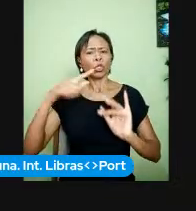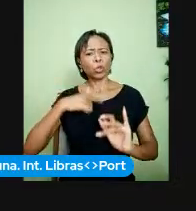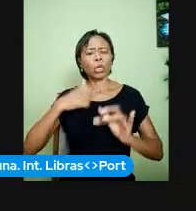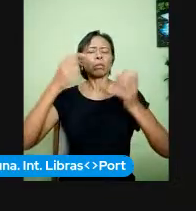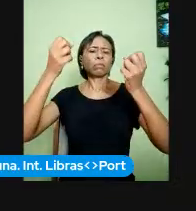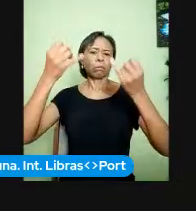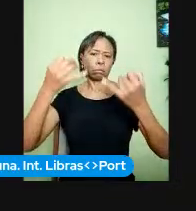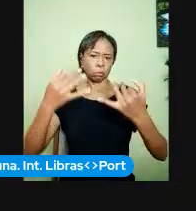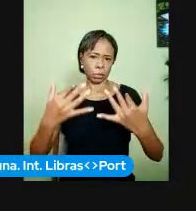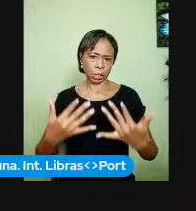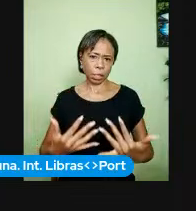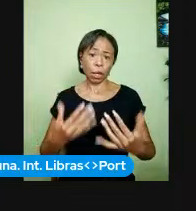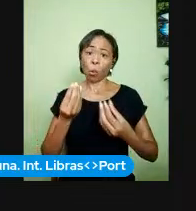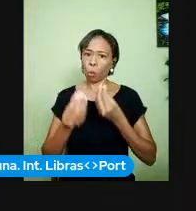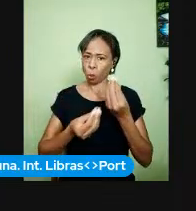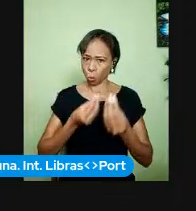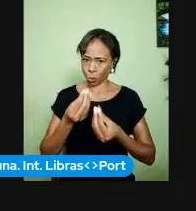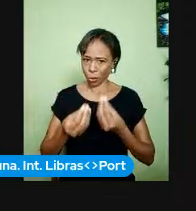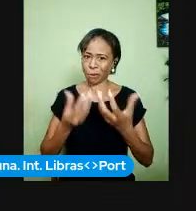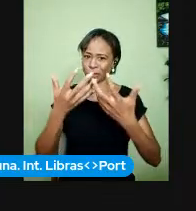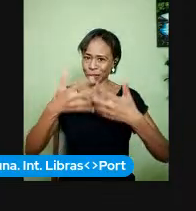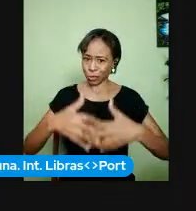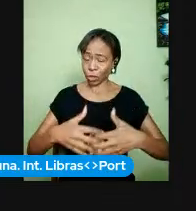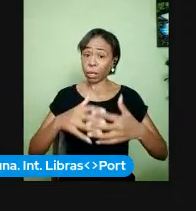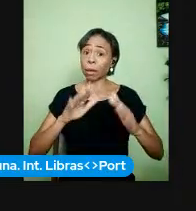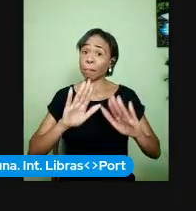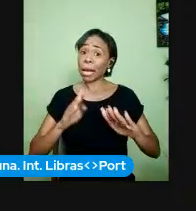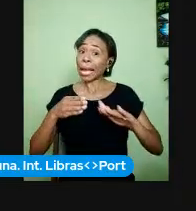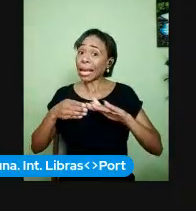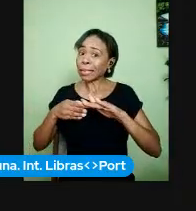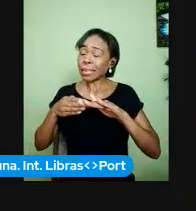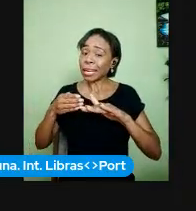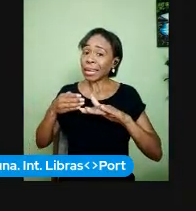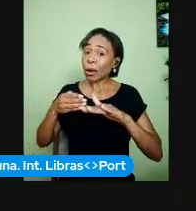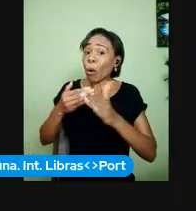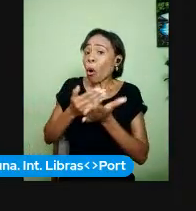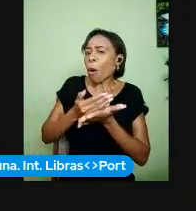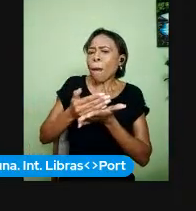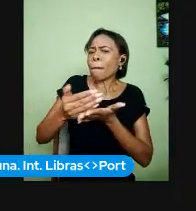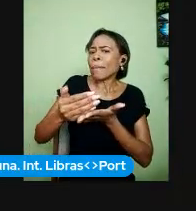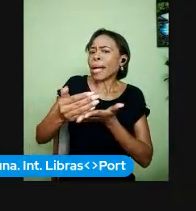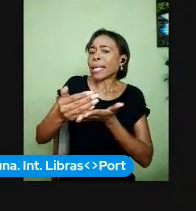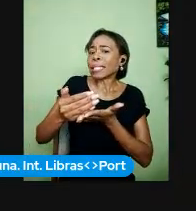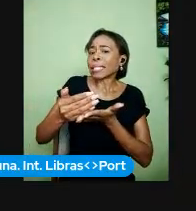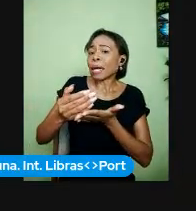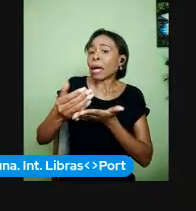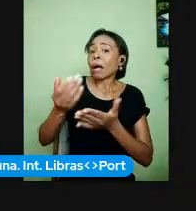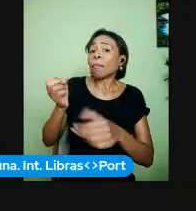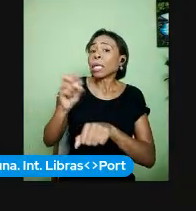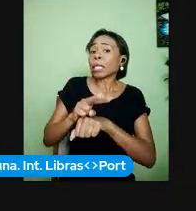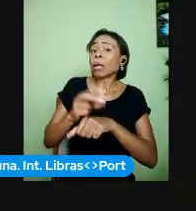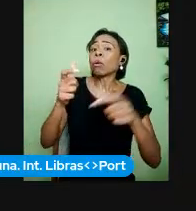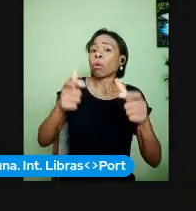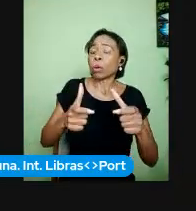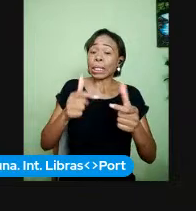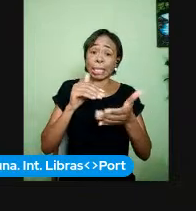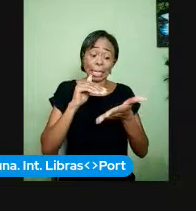direcionamento. Lembrando que a porta de entrada para o programa é a Secretaria de Assistência